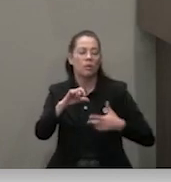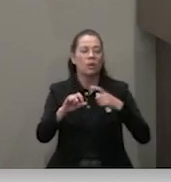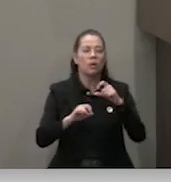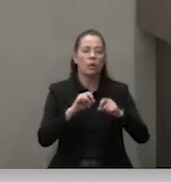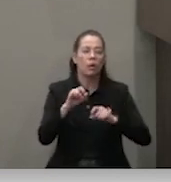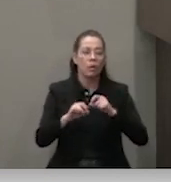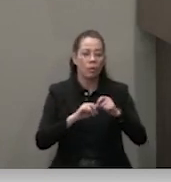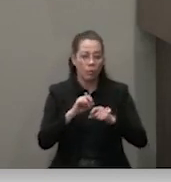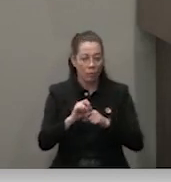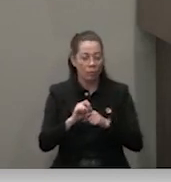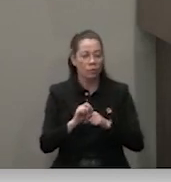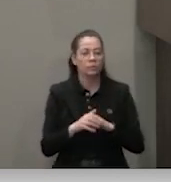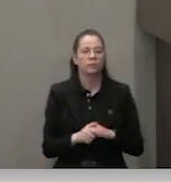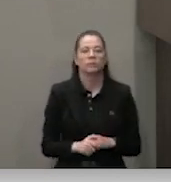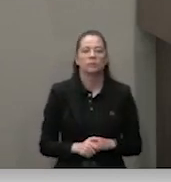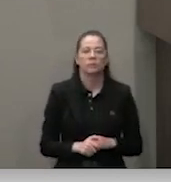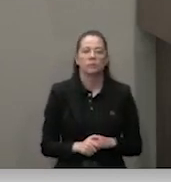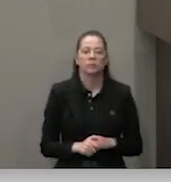excepcional